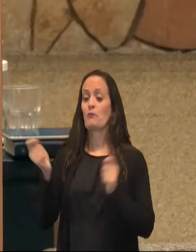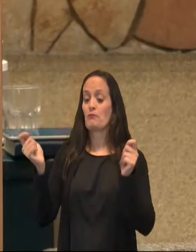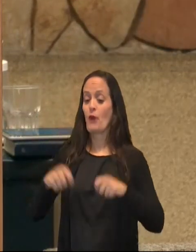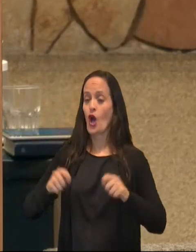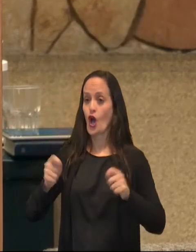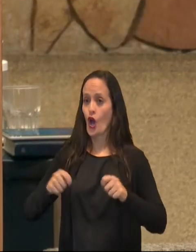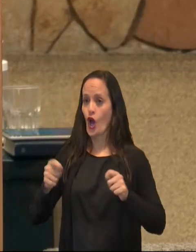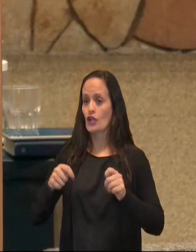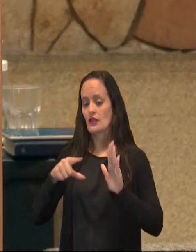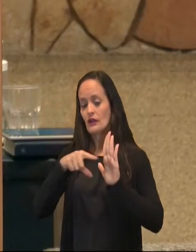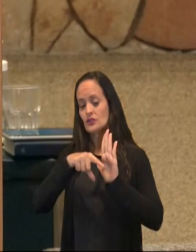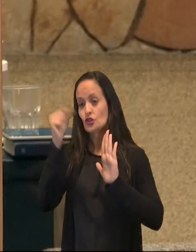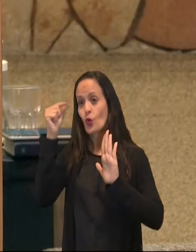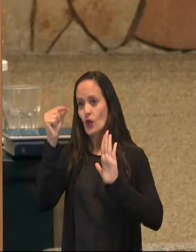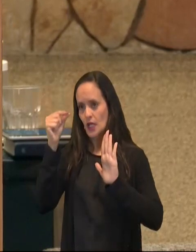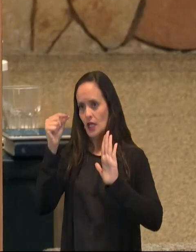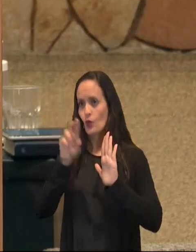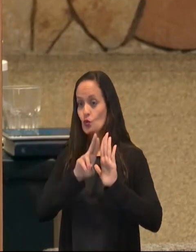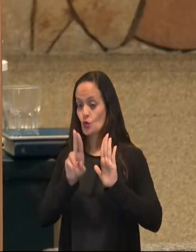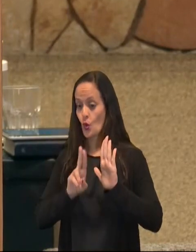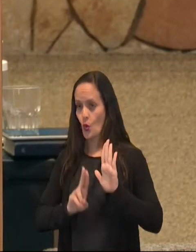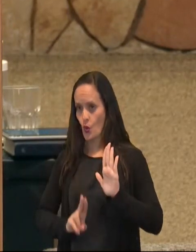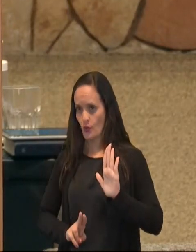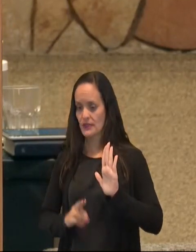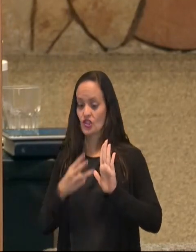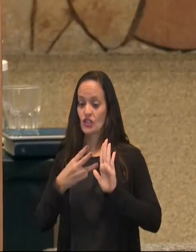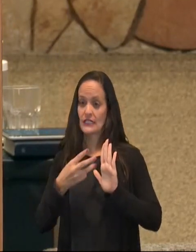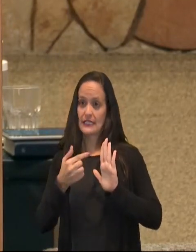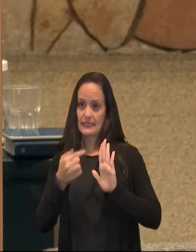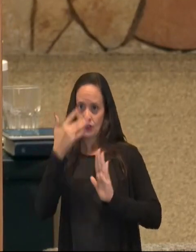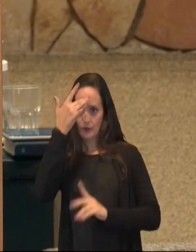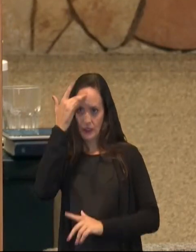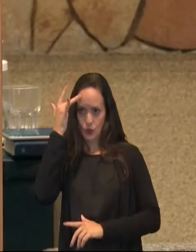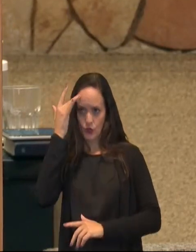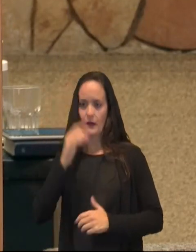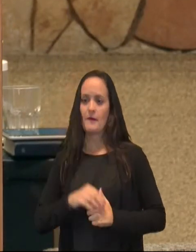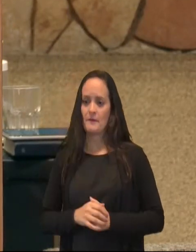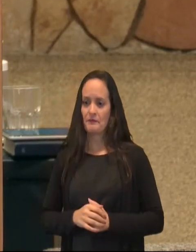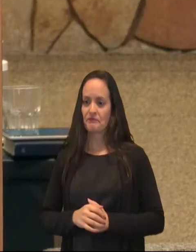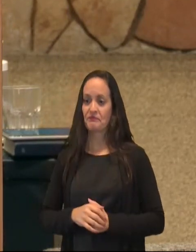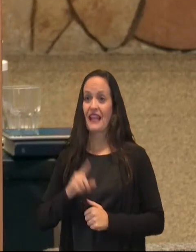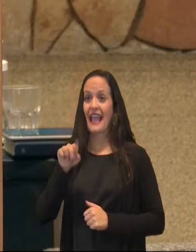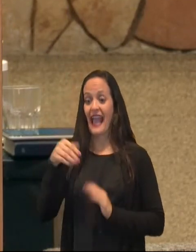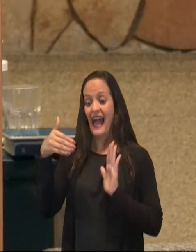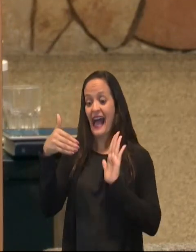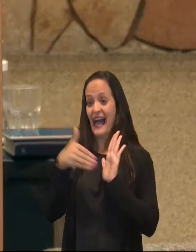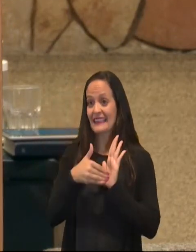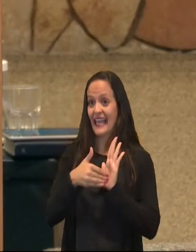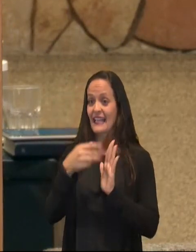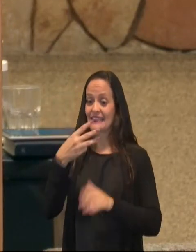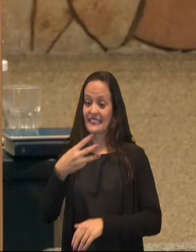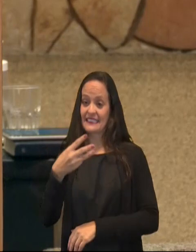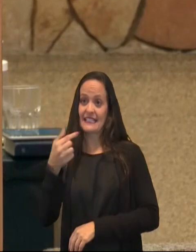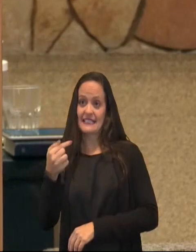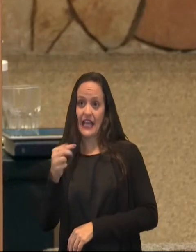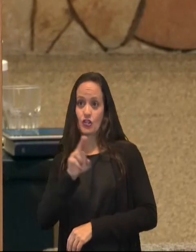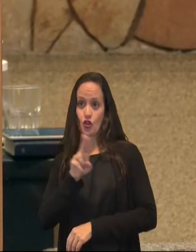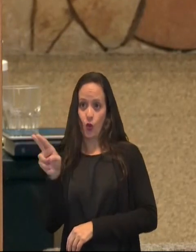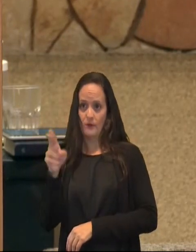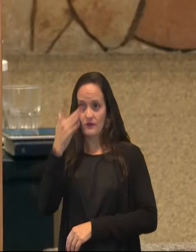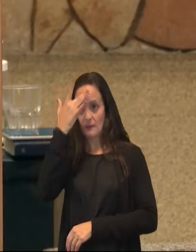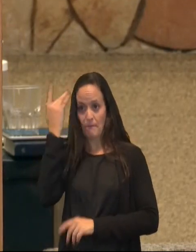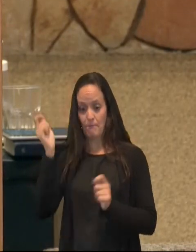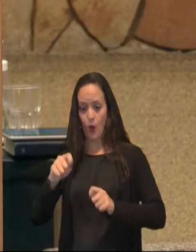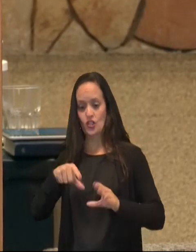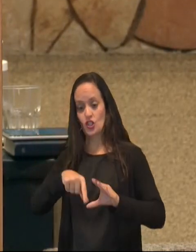possa já fazer a seleção dos nomes em quem vai votar. São até 37 nomes que o irmão e